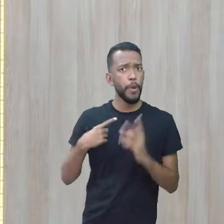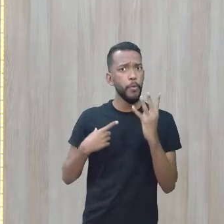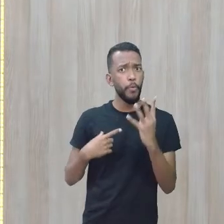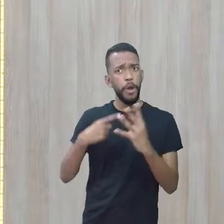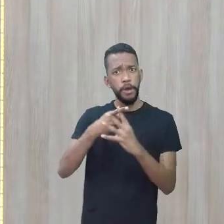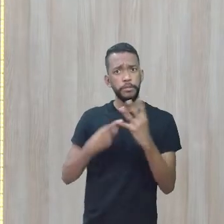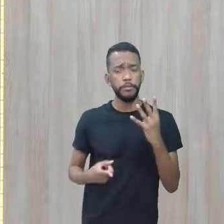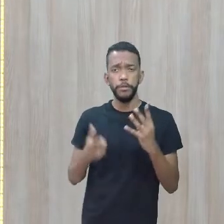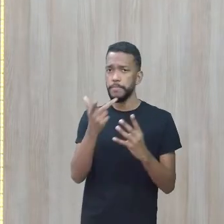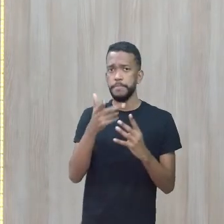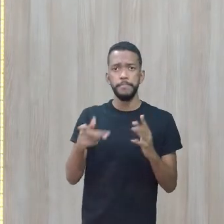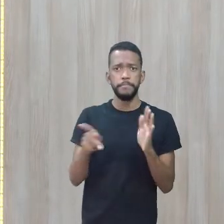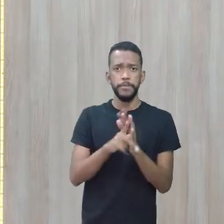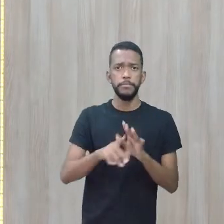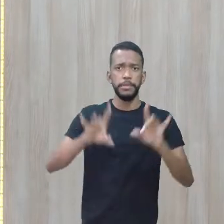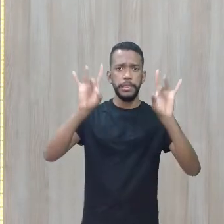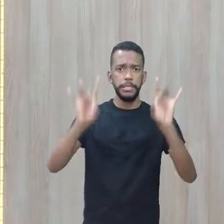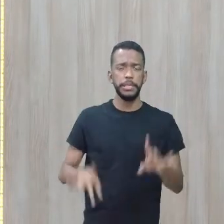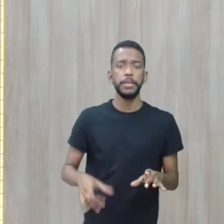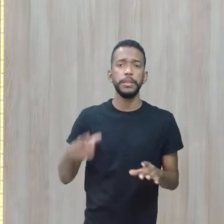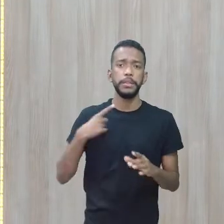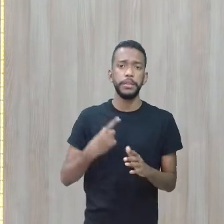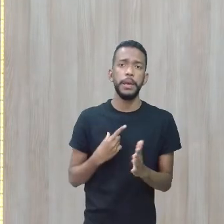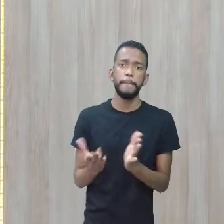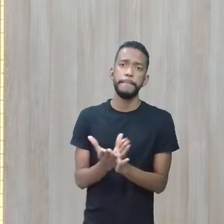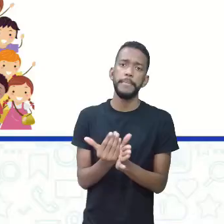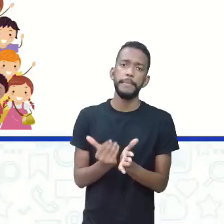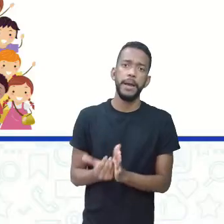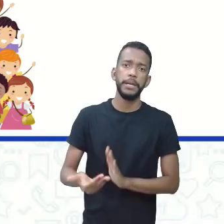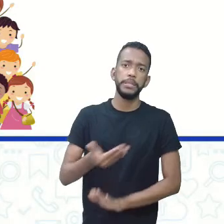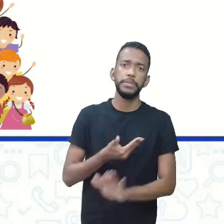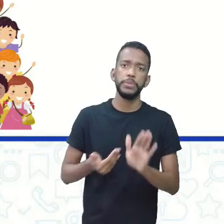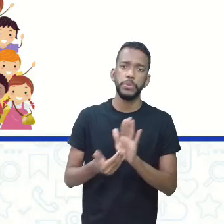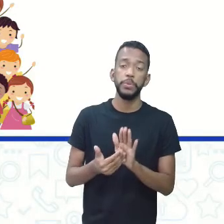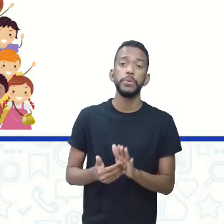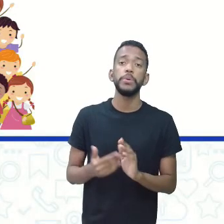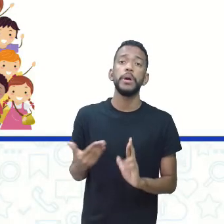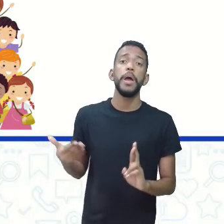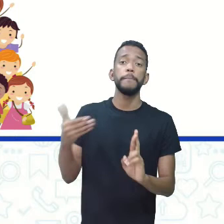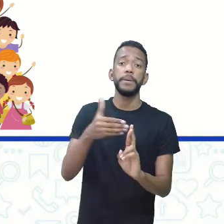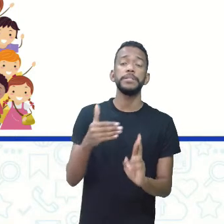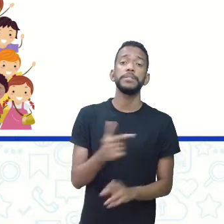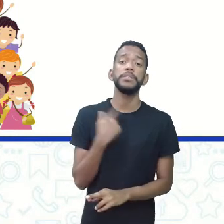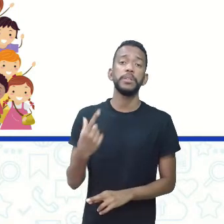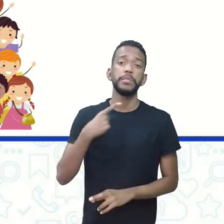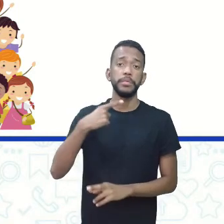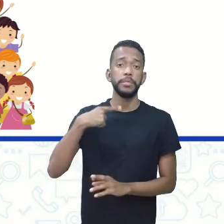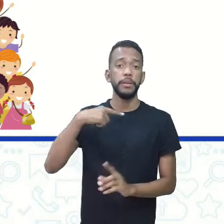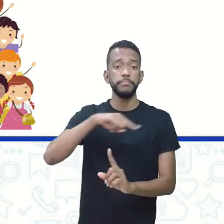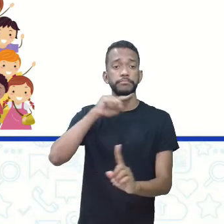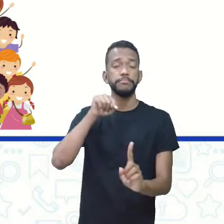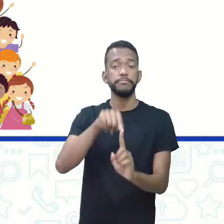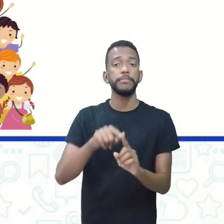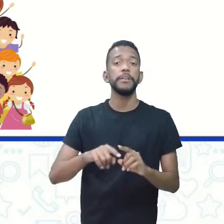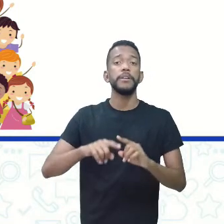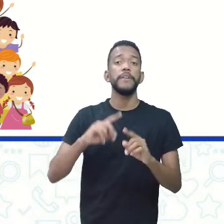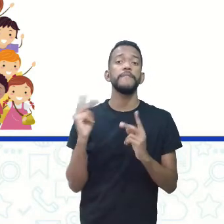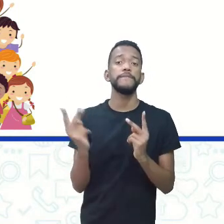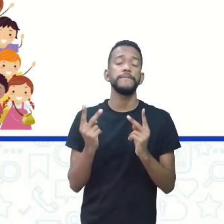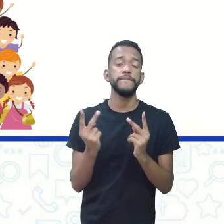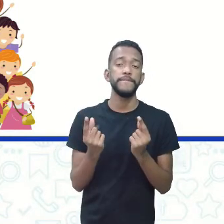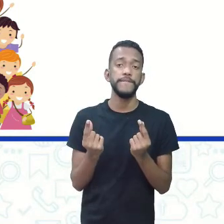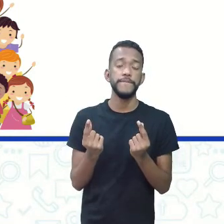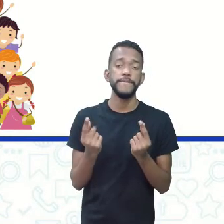são assim, ó. A ideia de parte todo representa quando a gente tem um determinado valor, uma quantidade dividida,